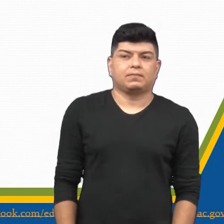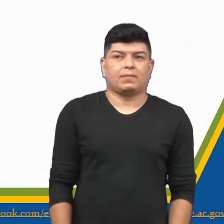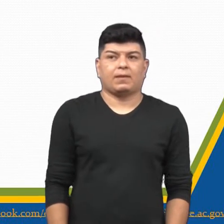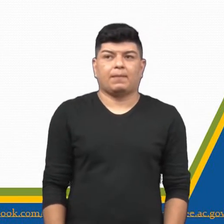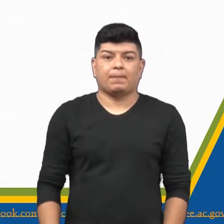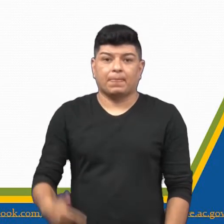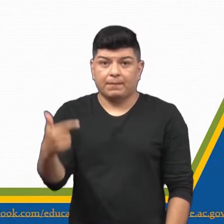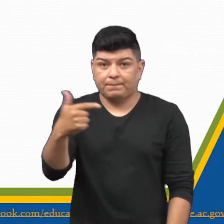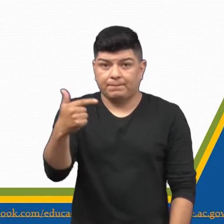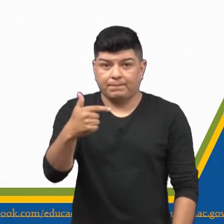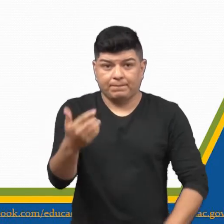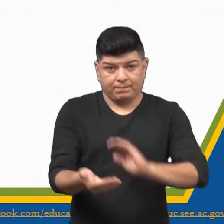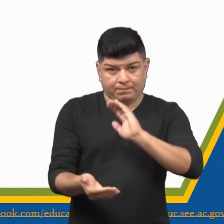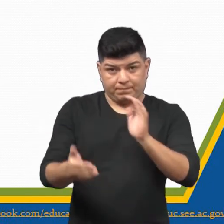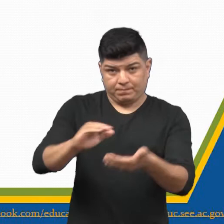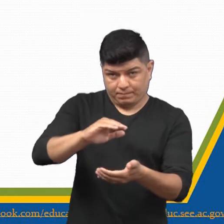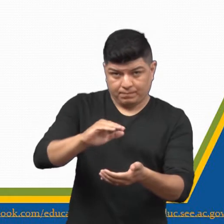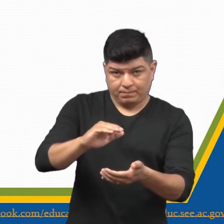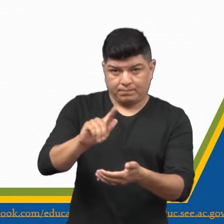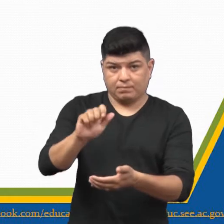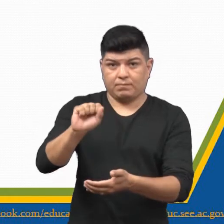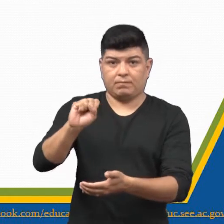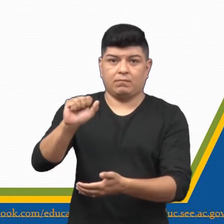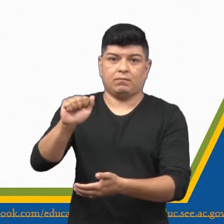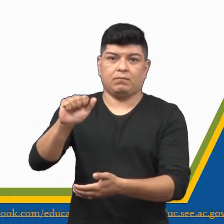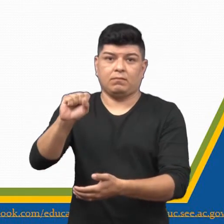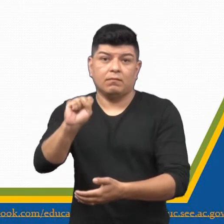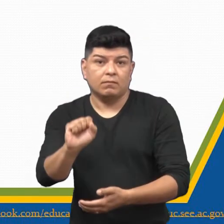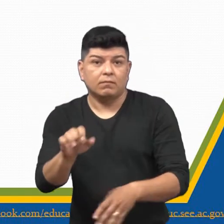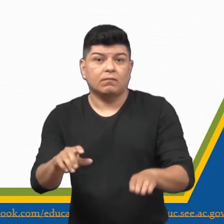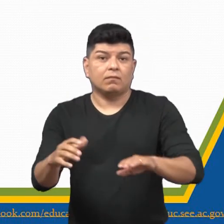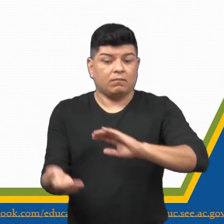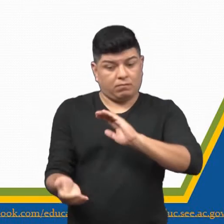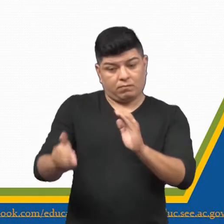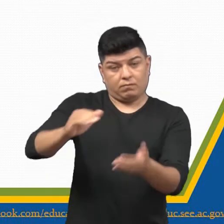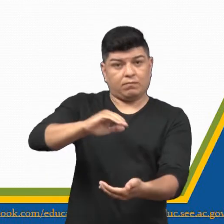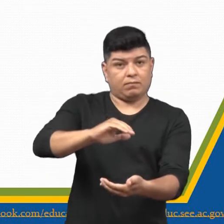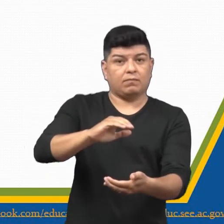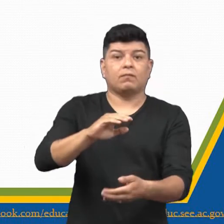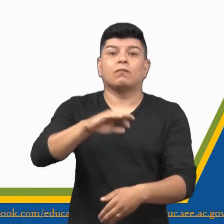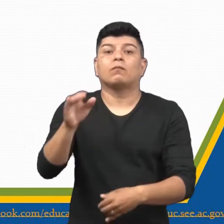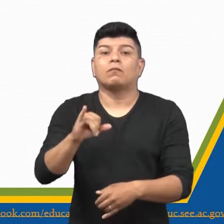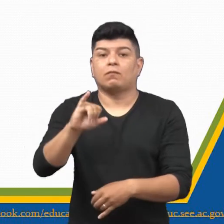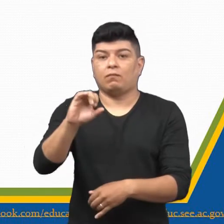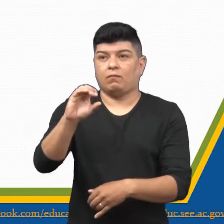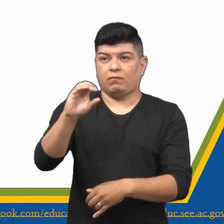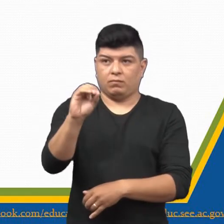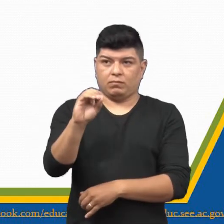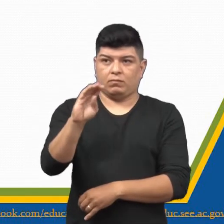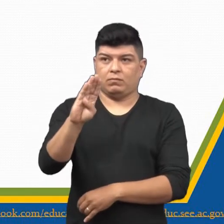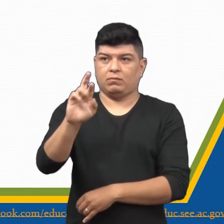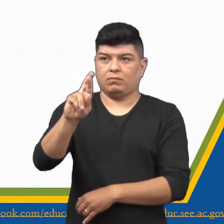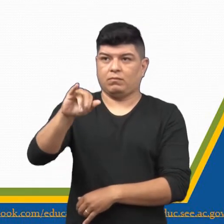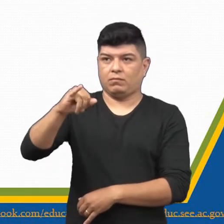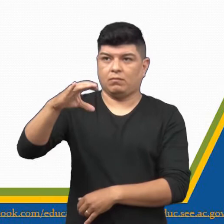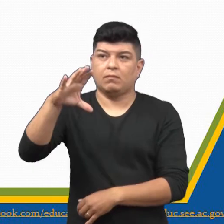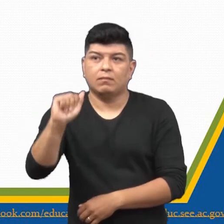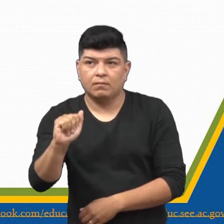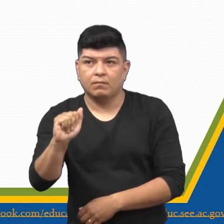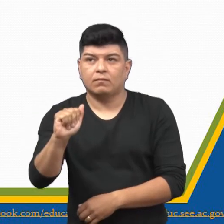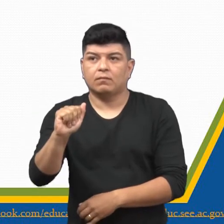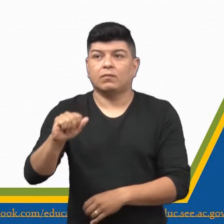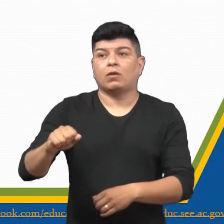O segundo tipo de transformação gasosa aqui em questão é a transformação isobárica, ou lei de Gay-Lussac.